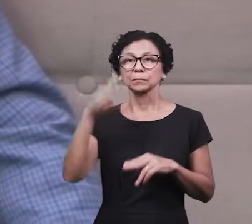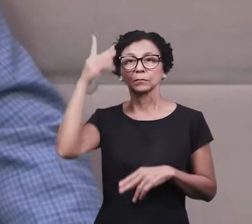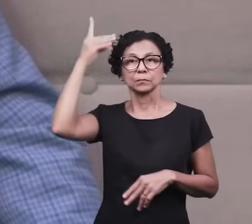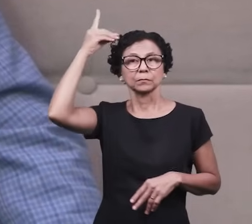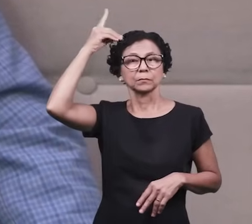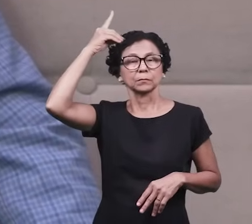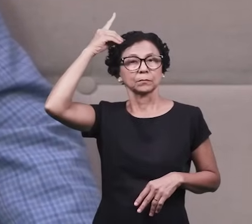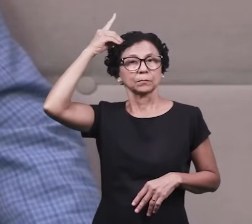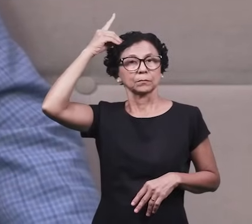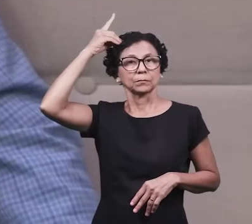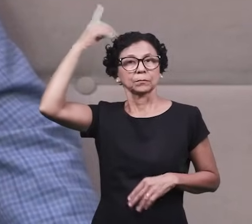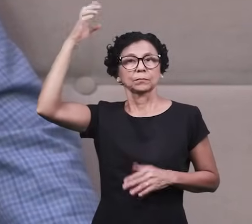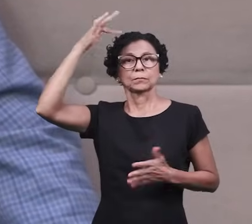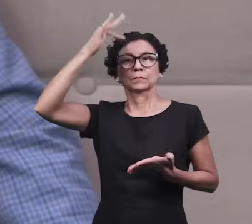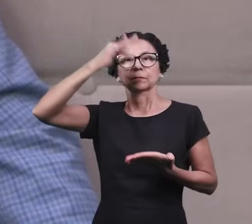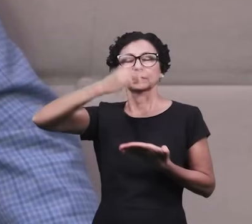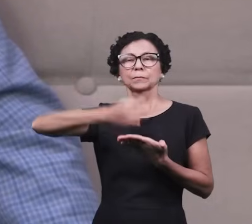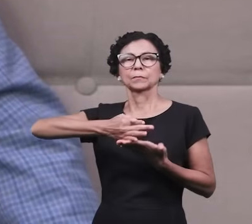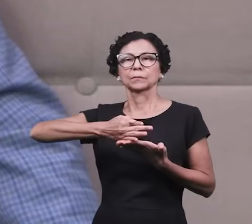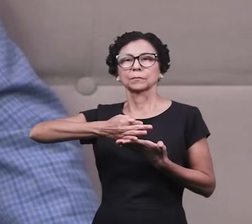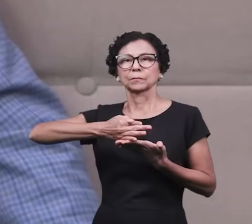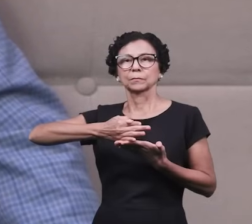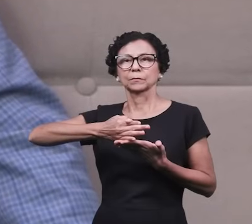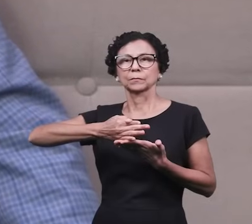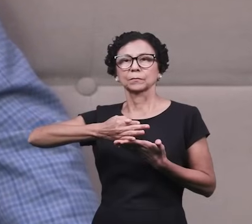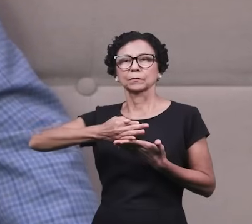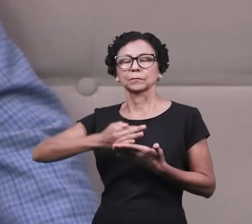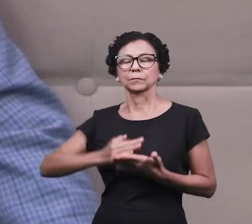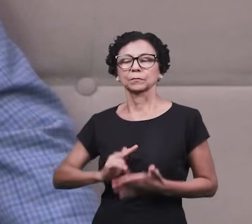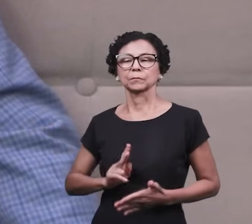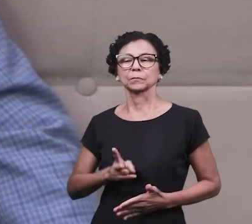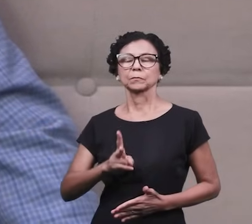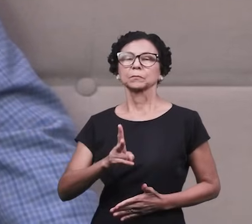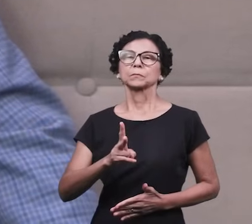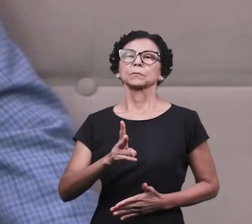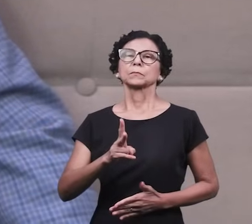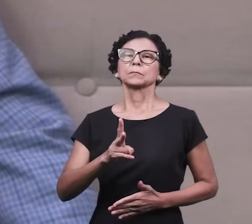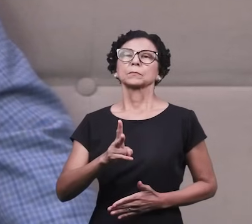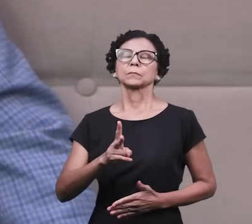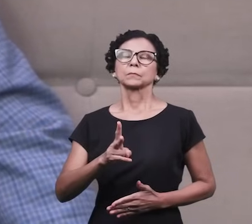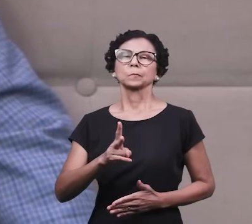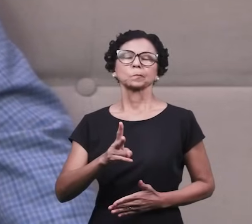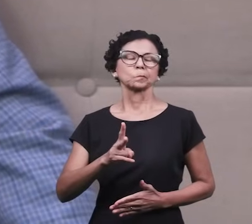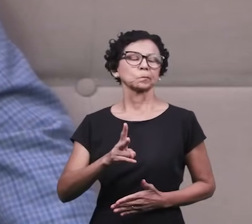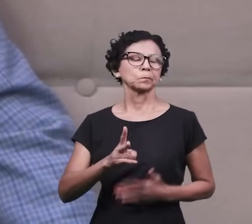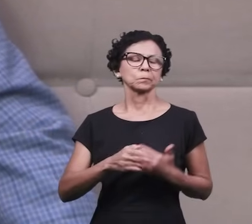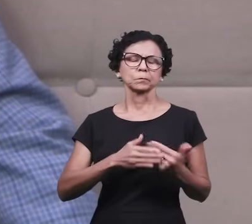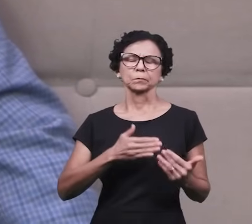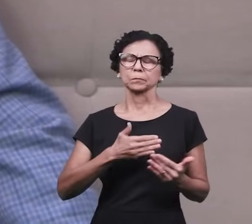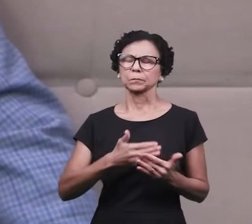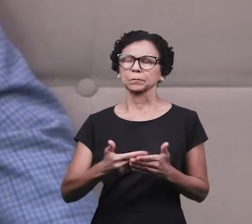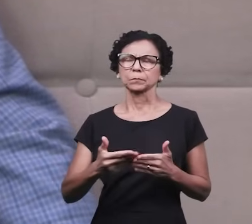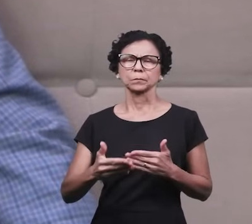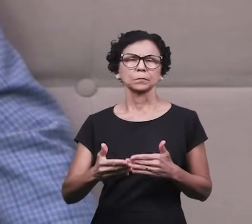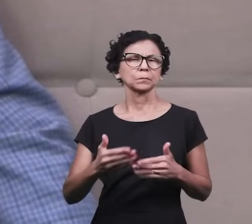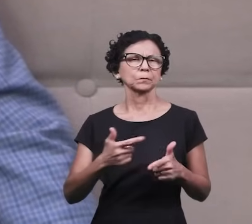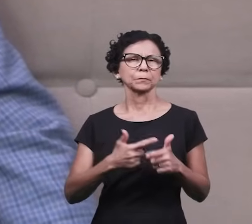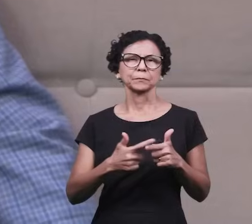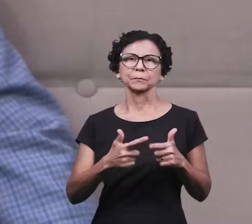espirituais, esta fé será preservada. E não importando as